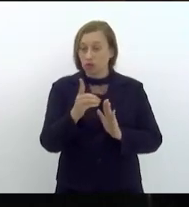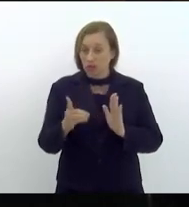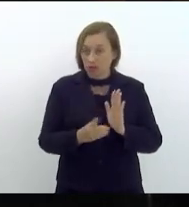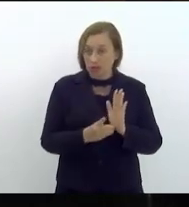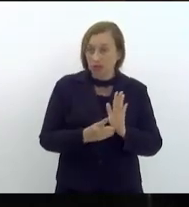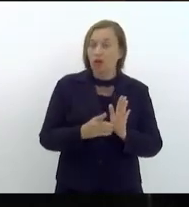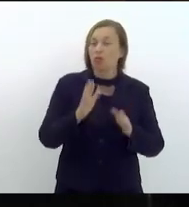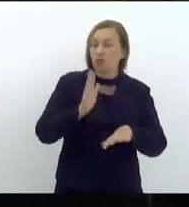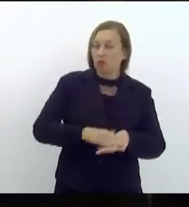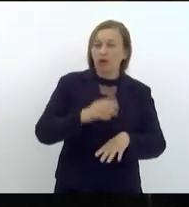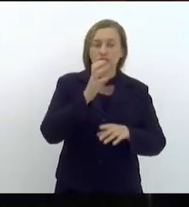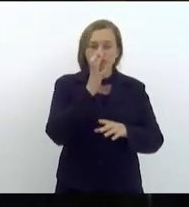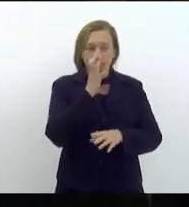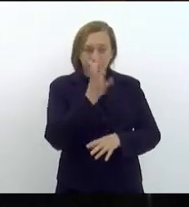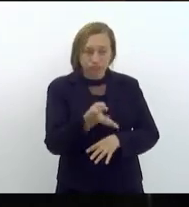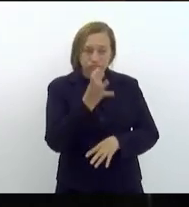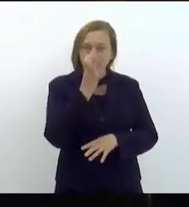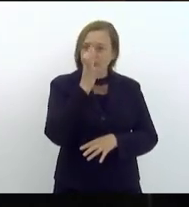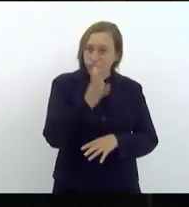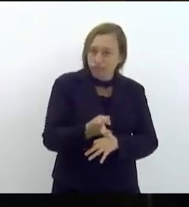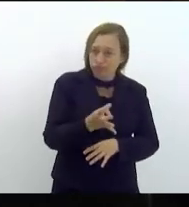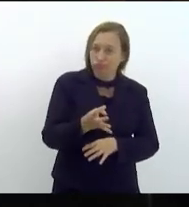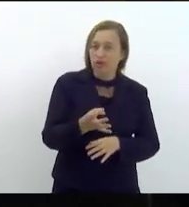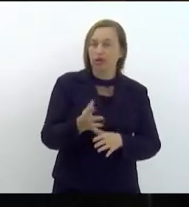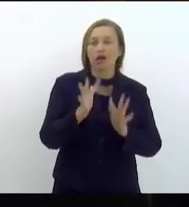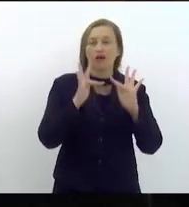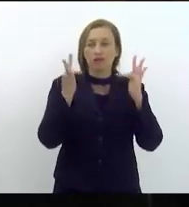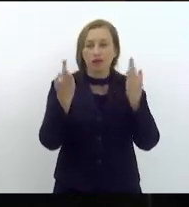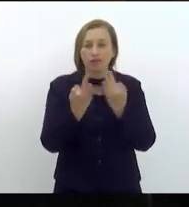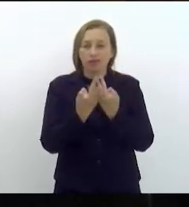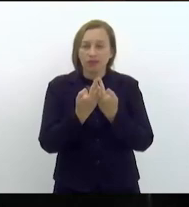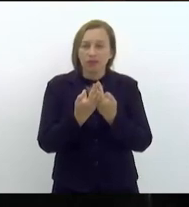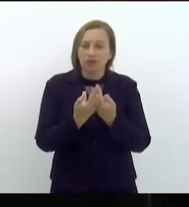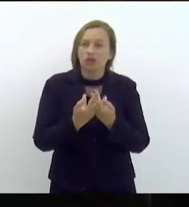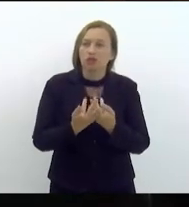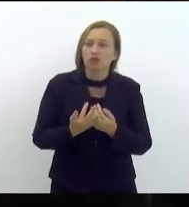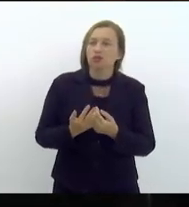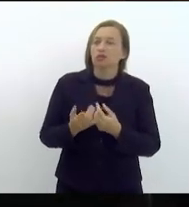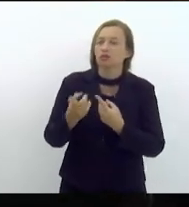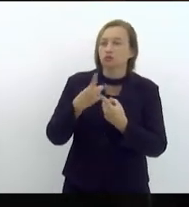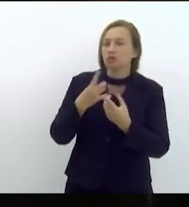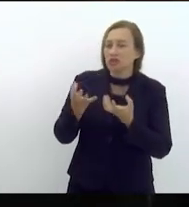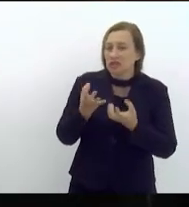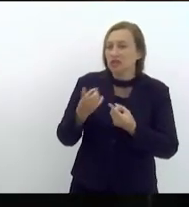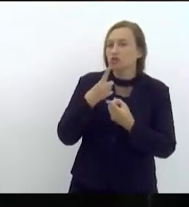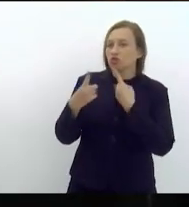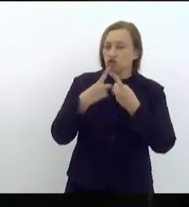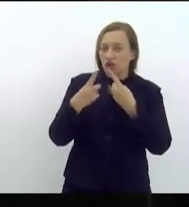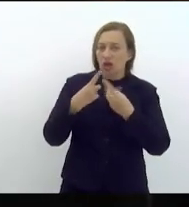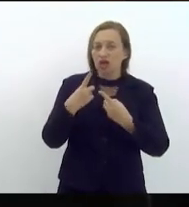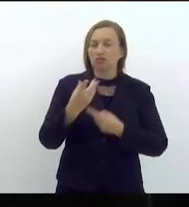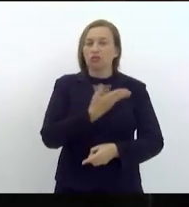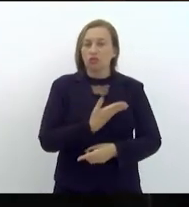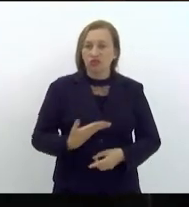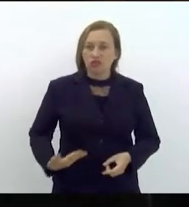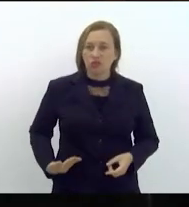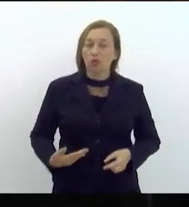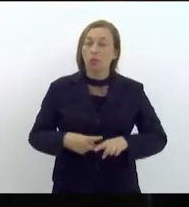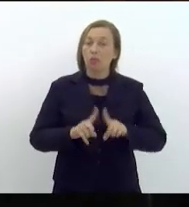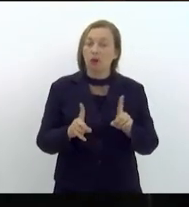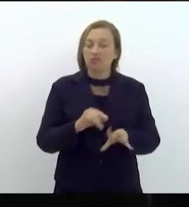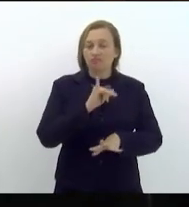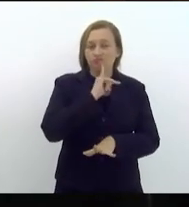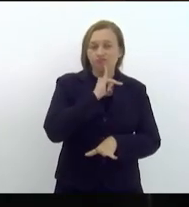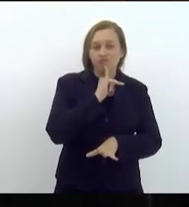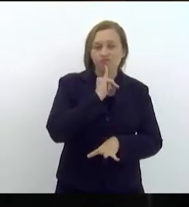que a gente denuncia oficiasse por mais que as famílias buscassem o diálogo com o seu governo mas